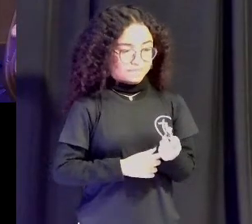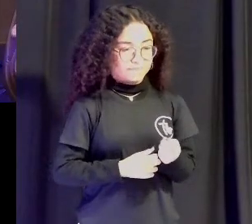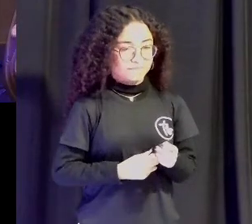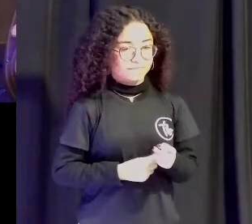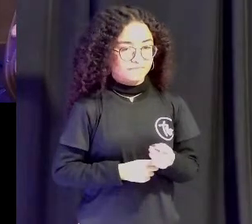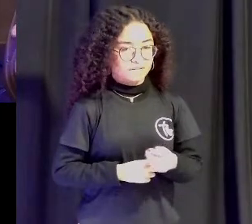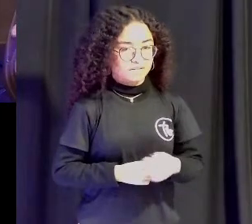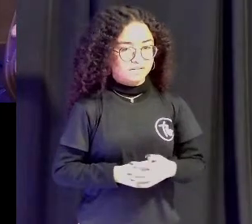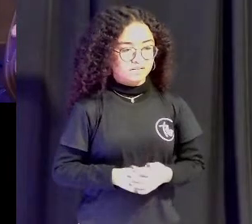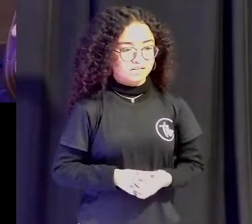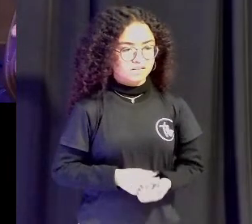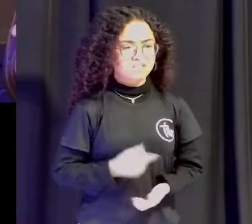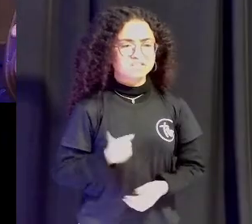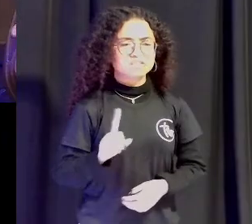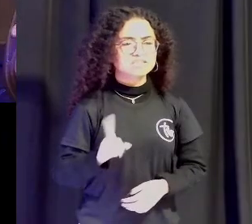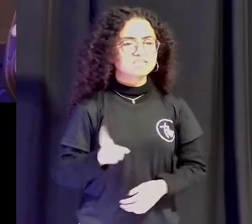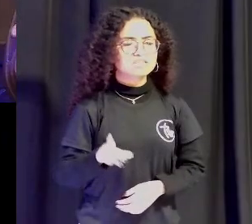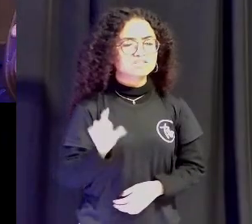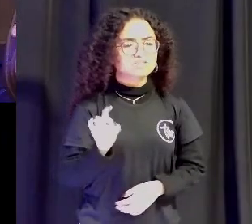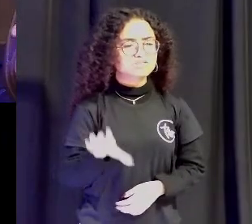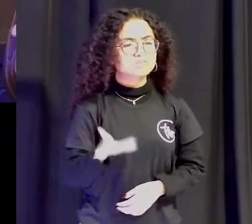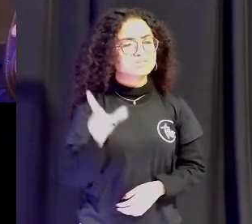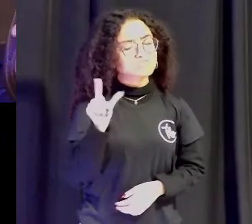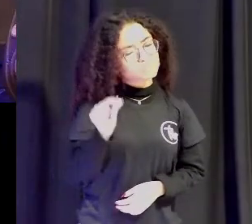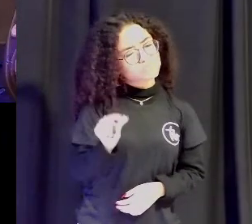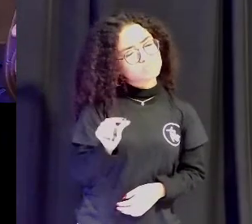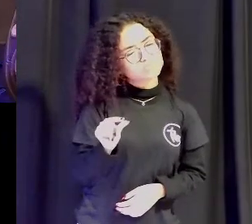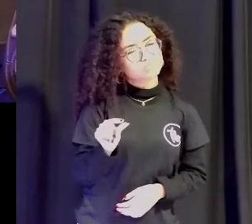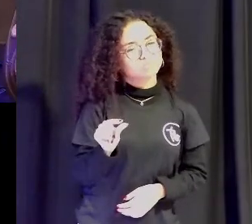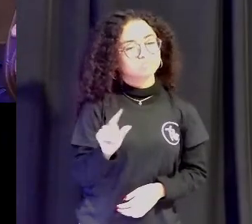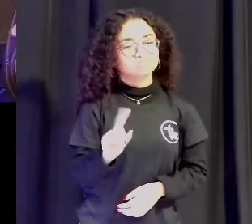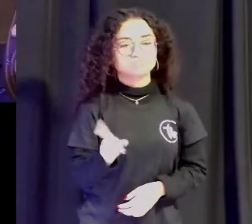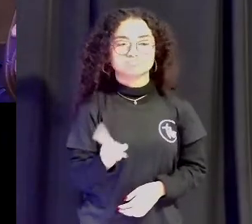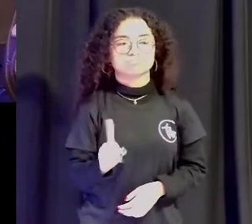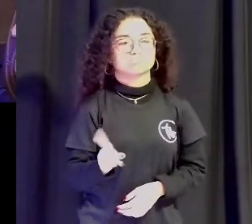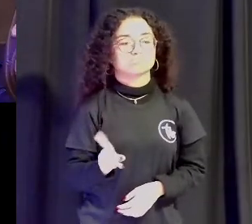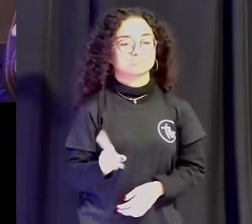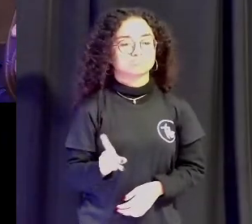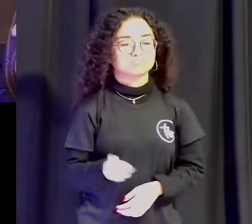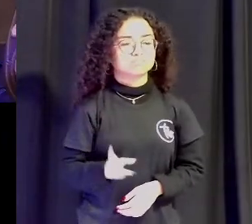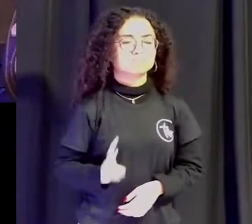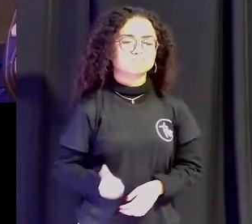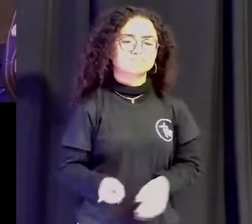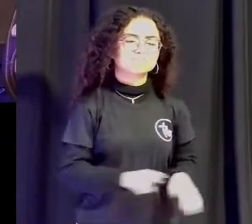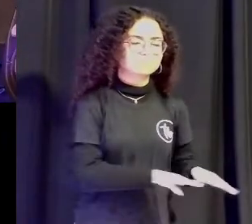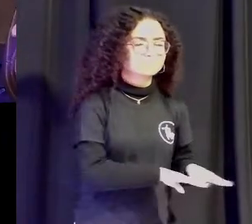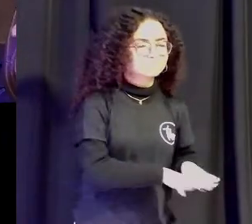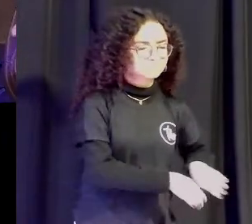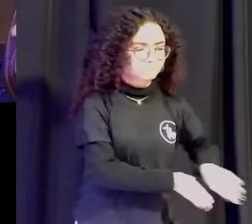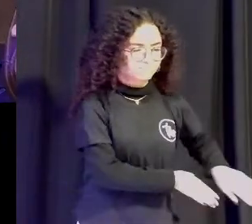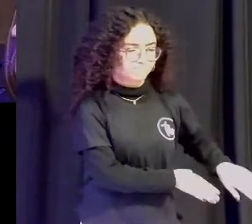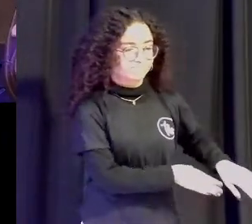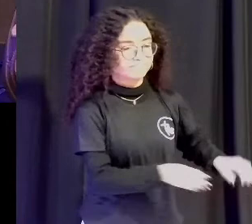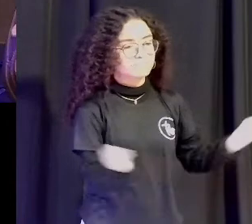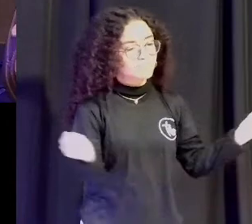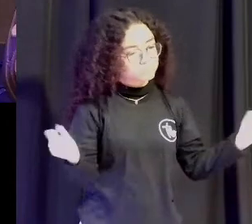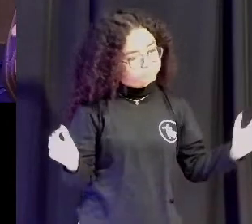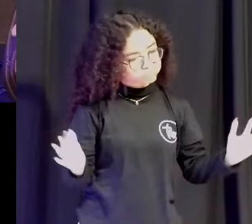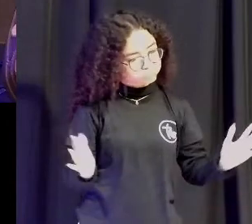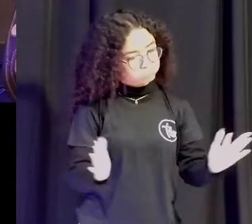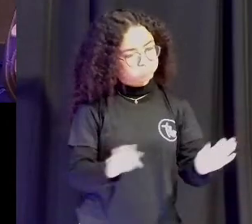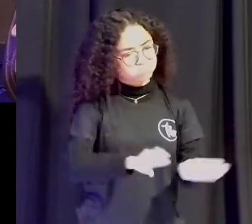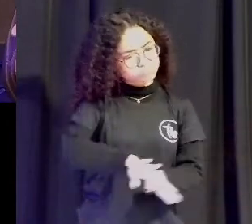Não poucas vezes, ele deixou a multidão, ele deixou os discípulos, ele